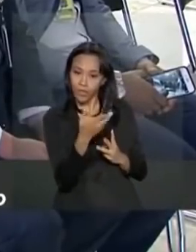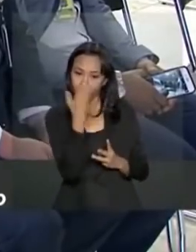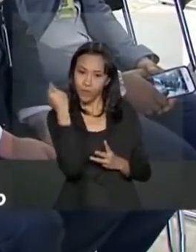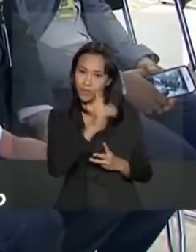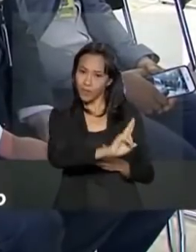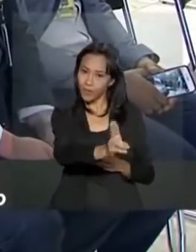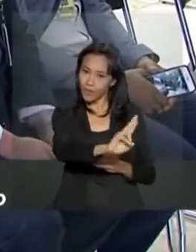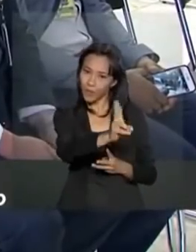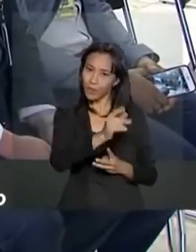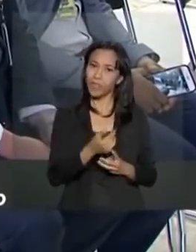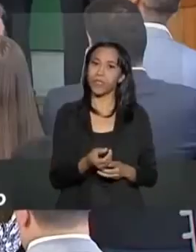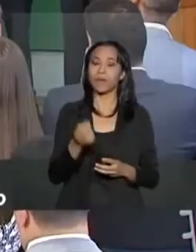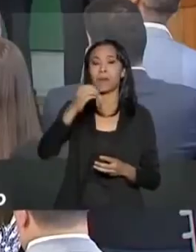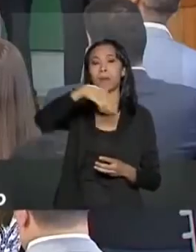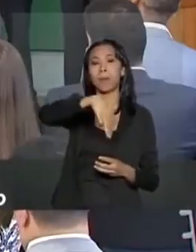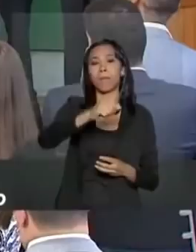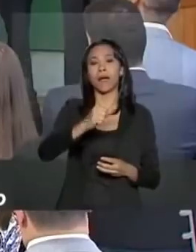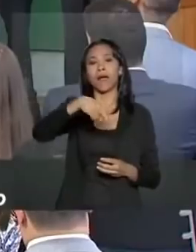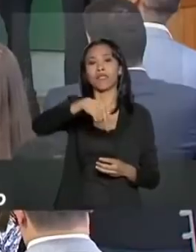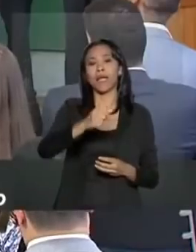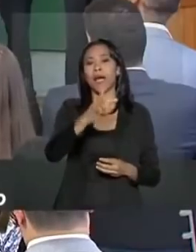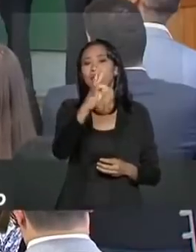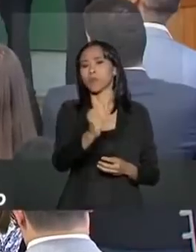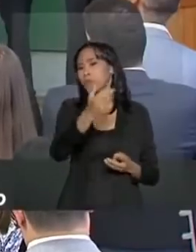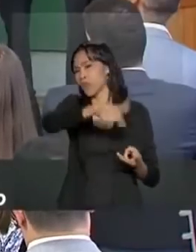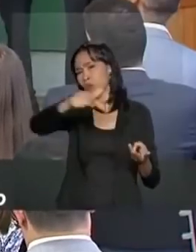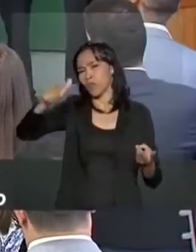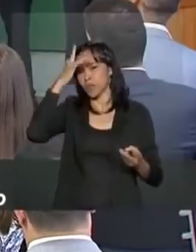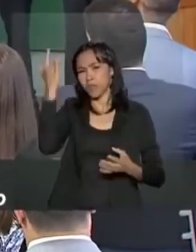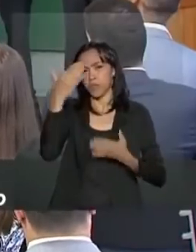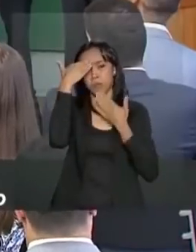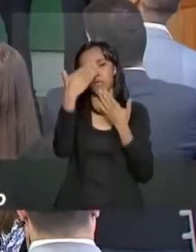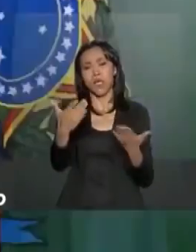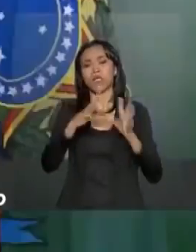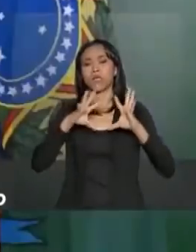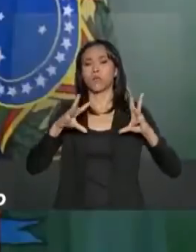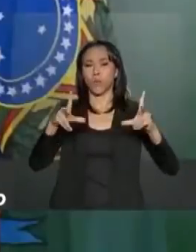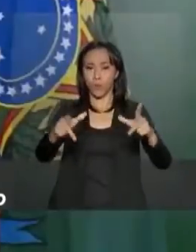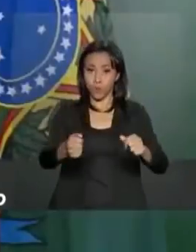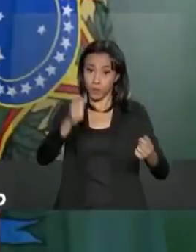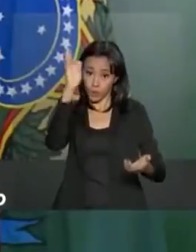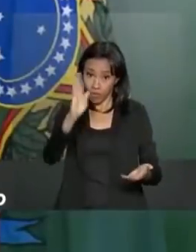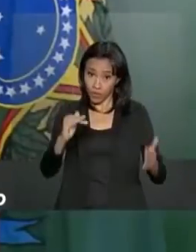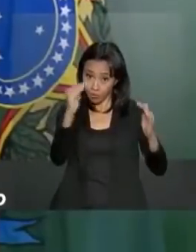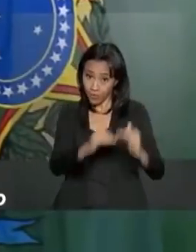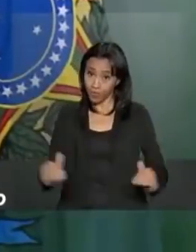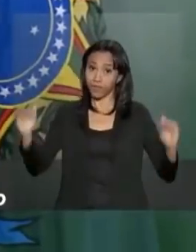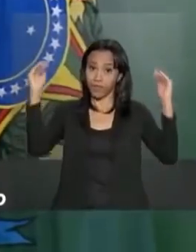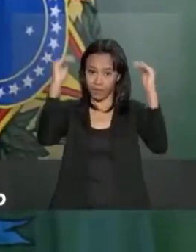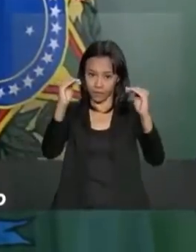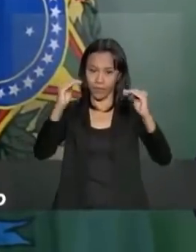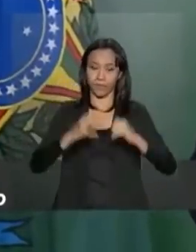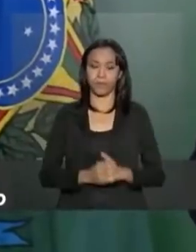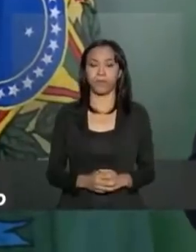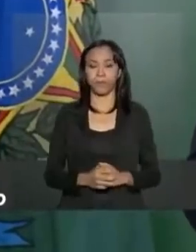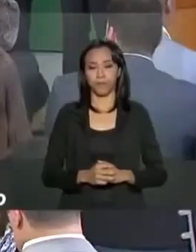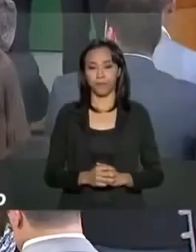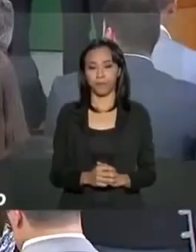manato fica tranquilo manato é entre outros mas muito obrigado a todos e Brasil acima de tudo